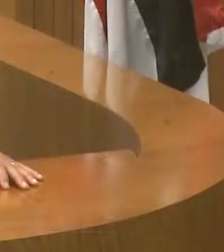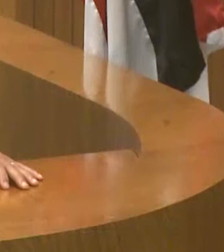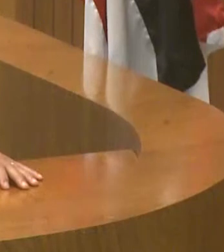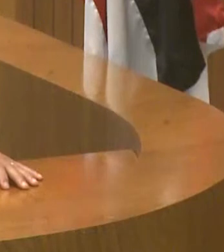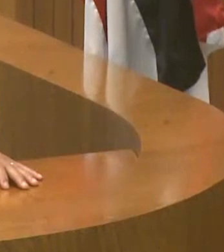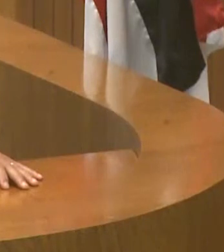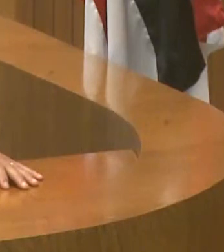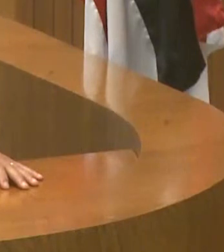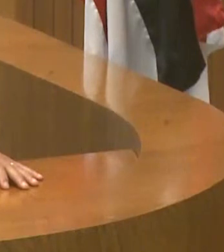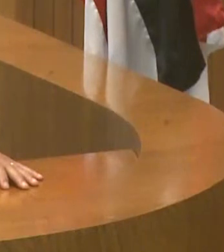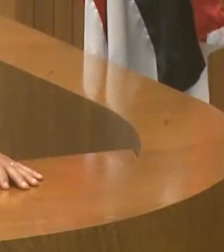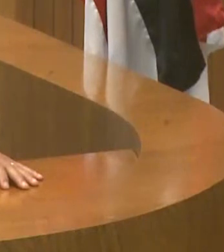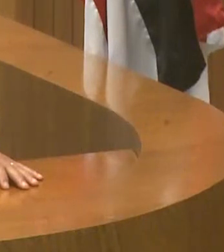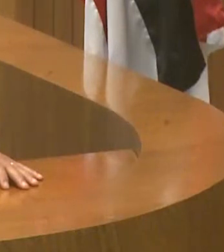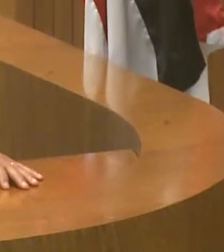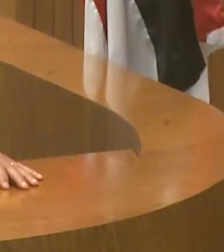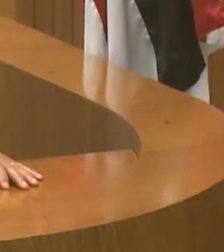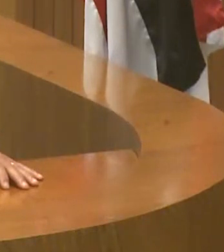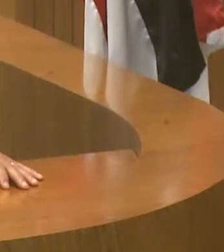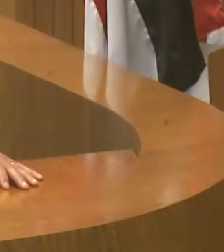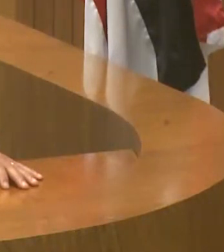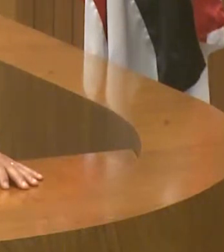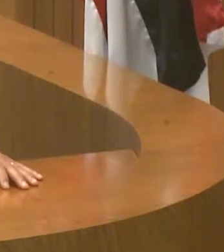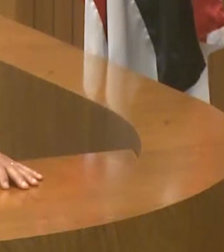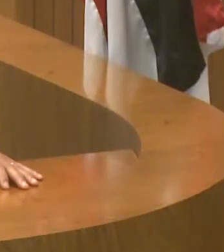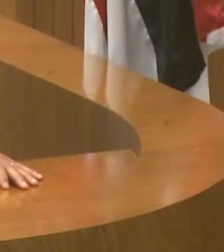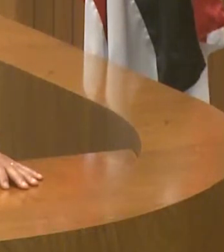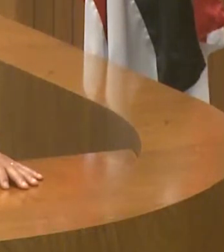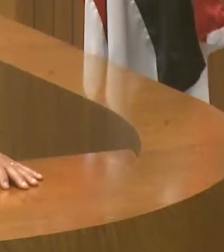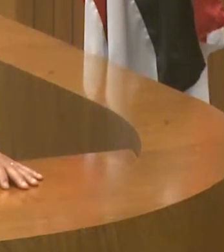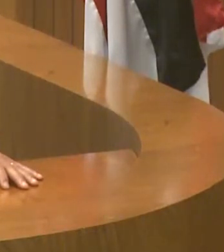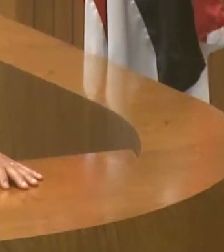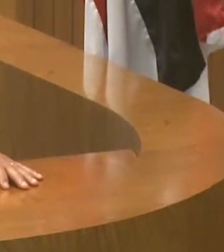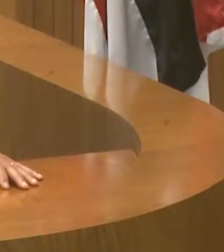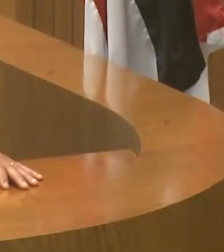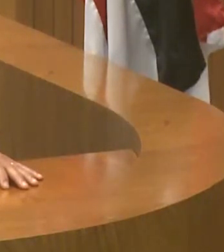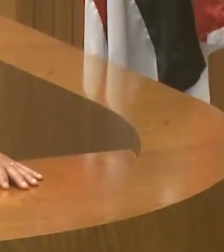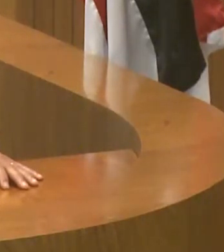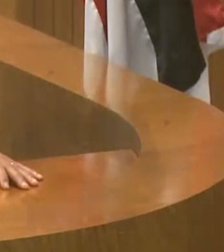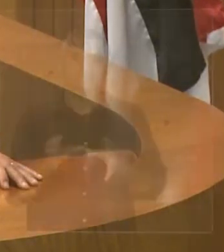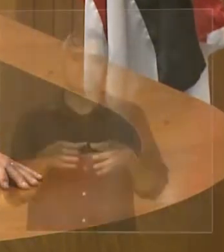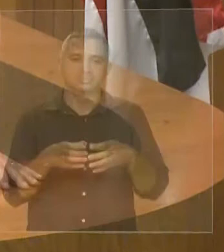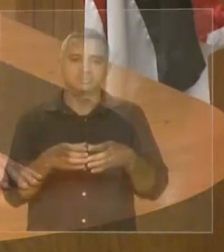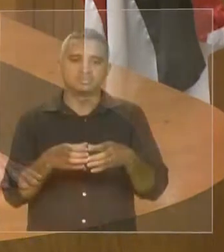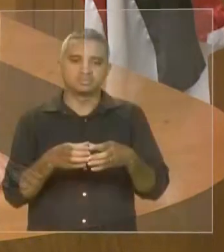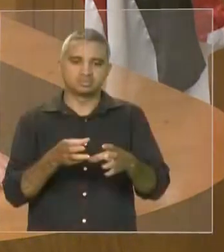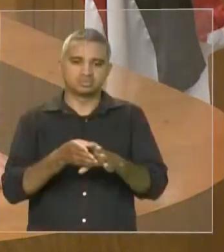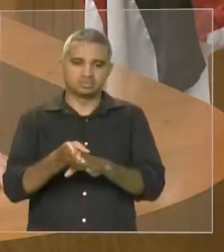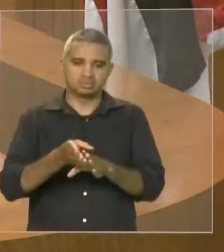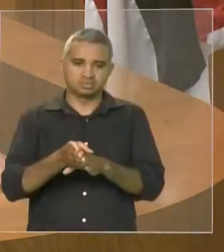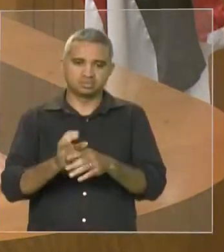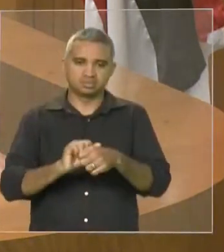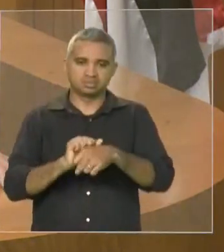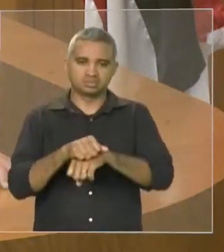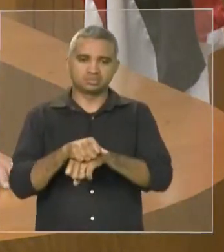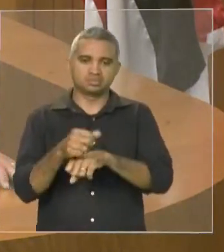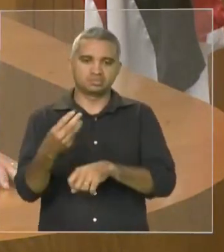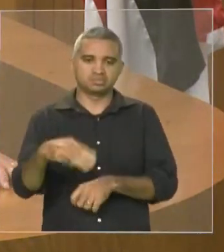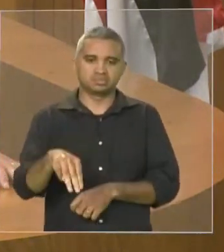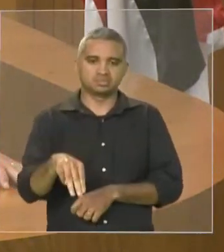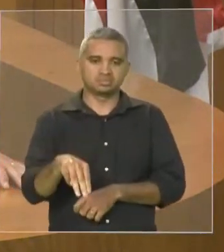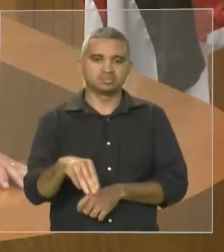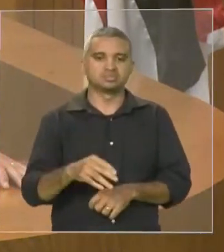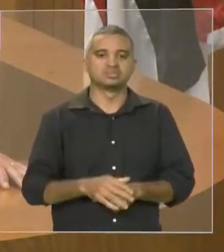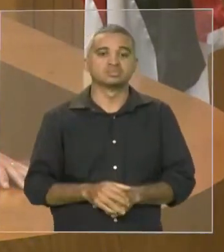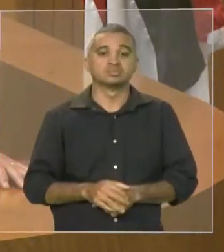Conselho Universitário do Maranhão. Dizer que a vontade do governador em implantar um conselho ditatorial, onde